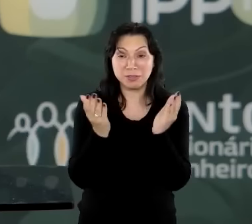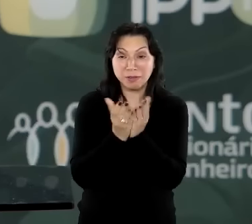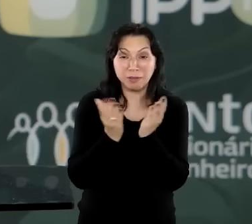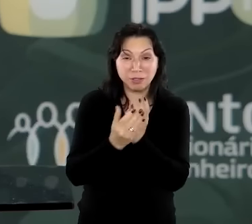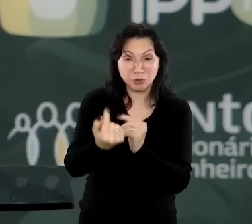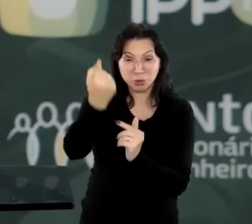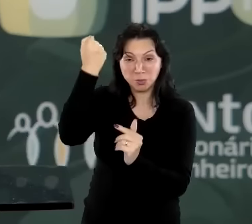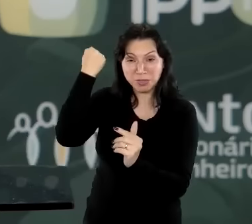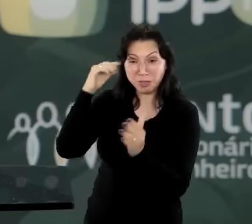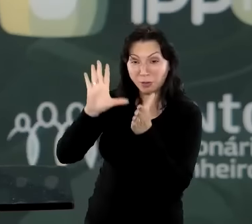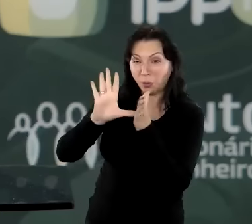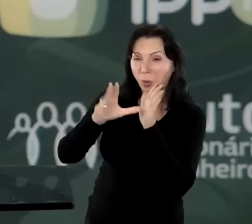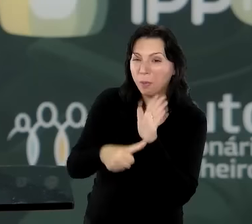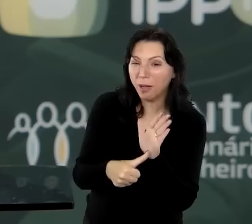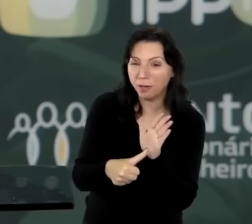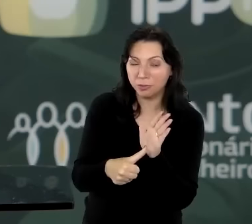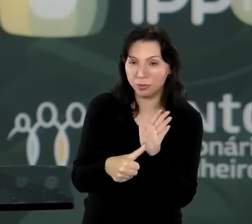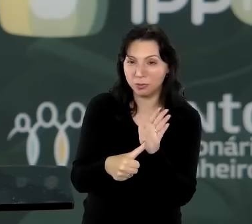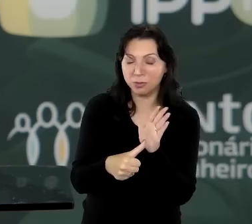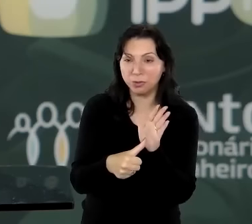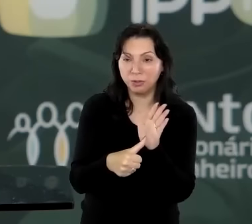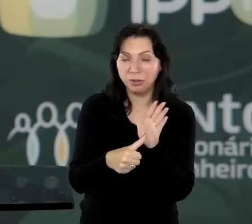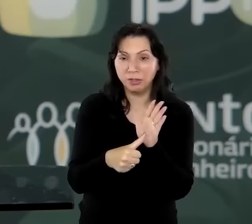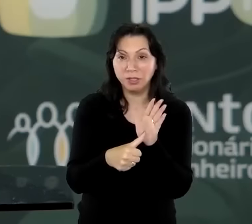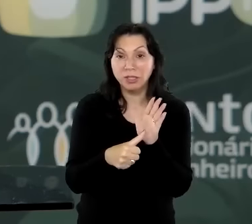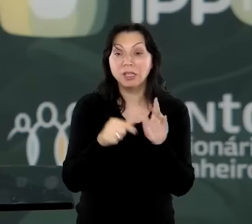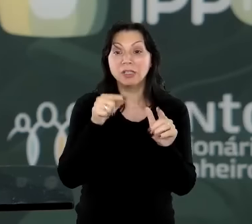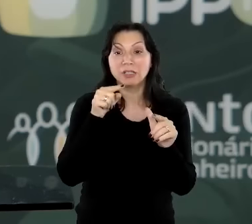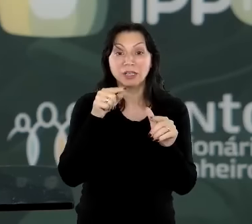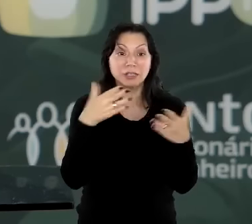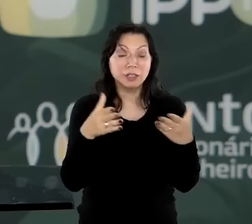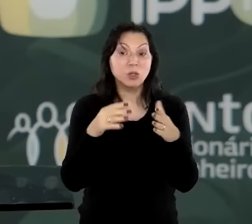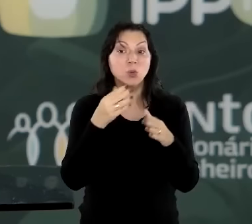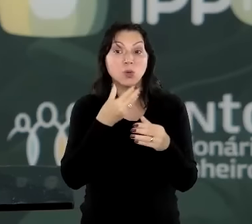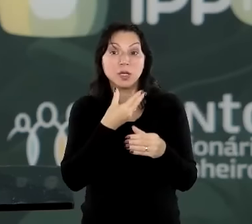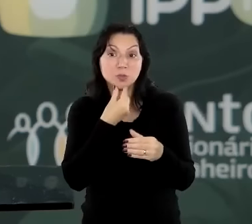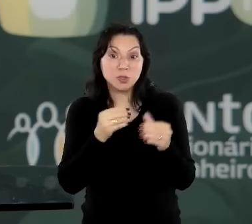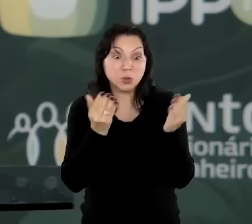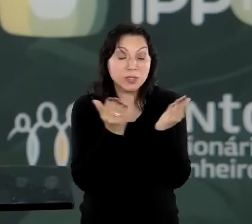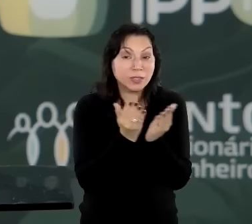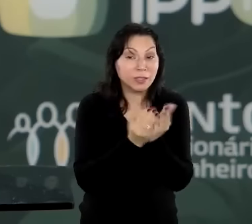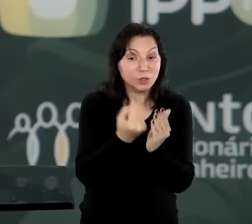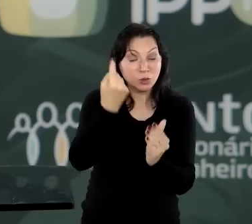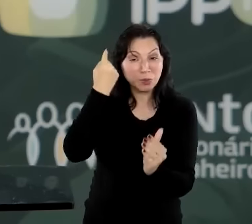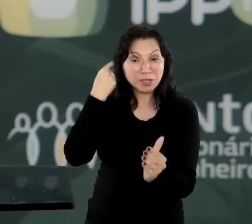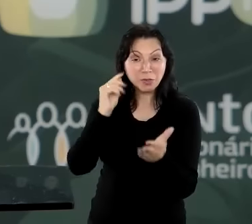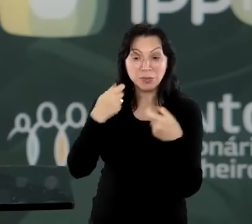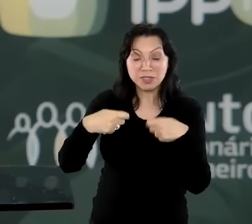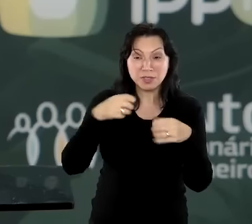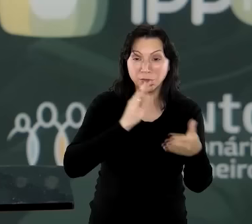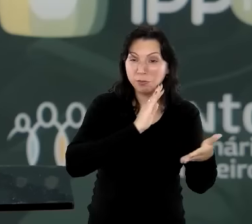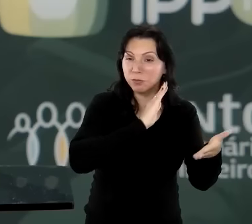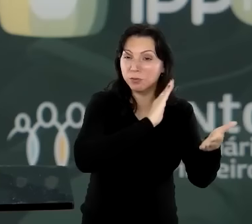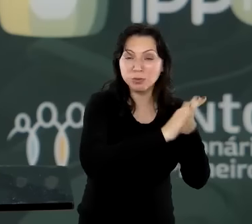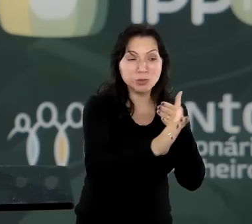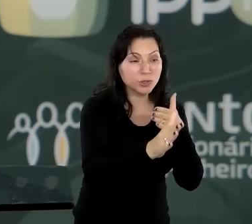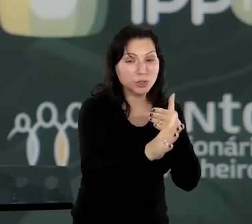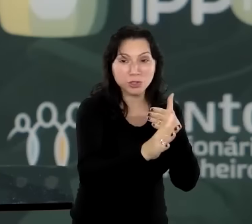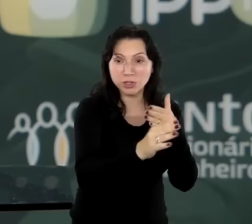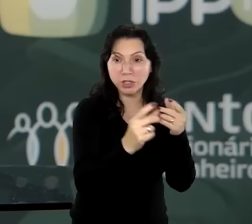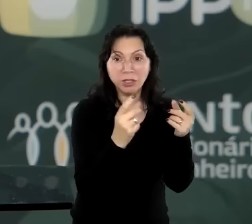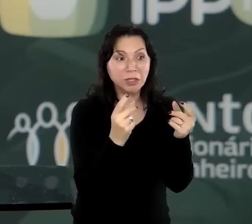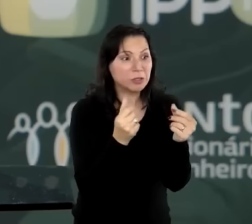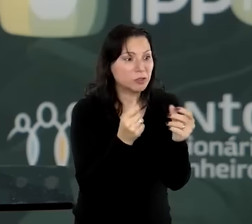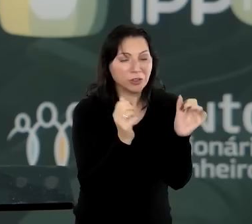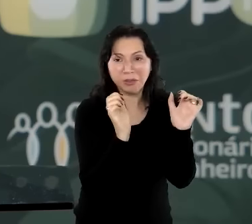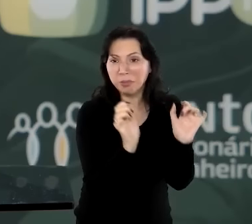espoliados, tomados à força, e você precisa sair da sua casa, deixar o seu trabalho, perambular pelo mundo, e